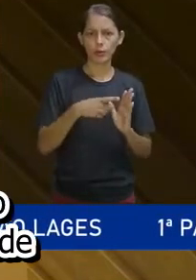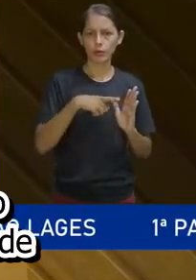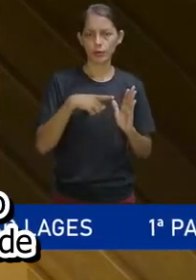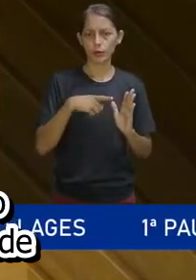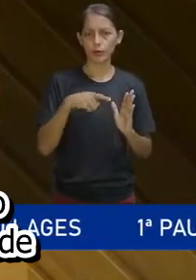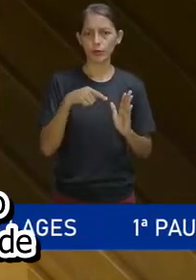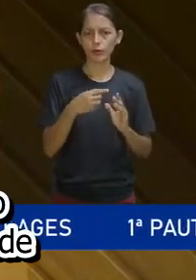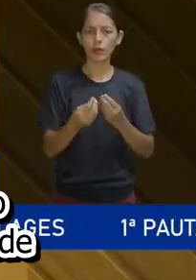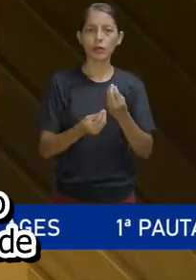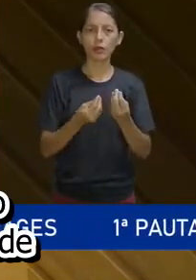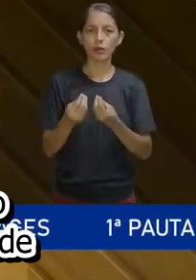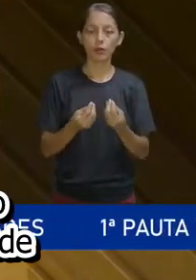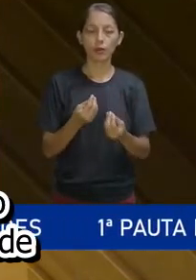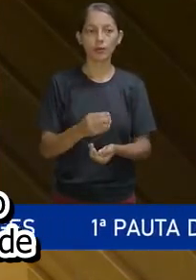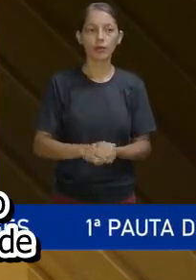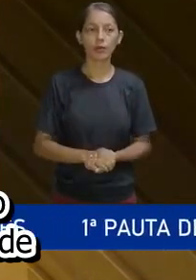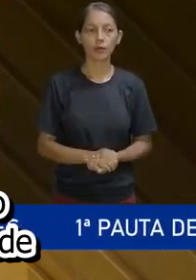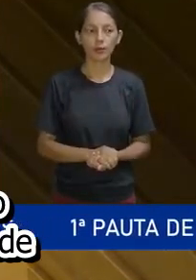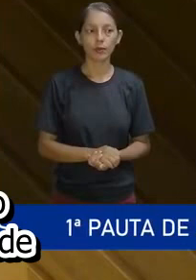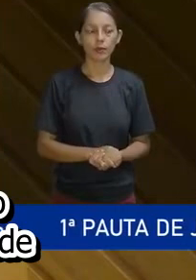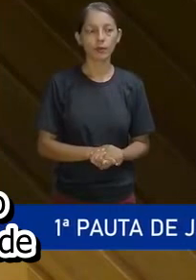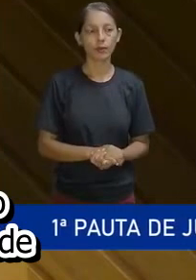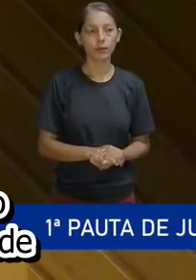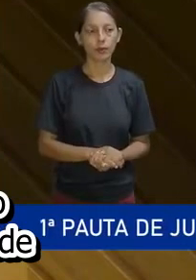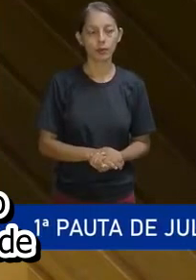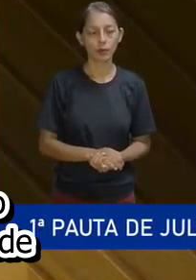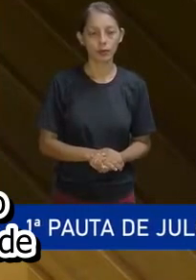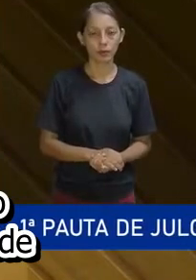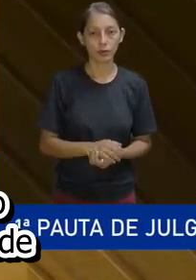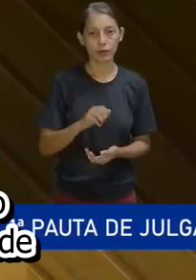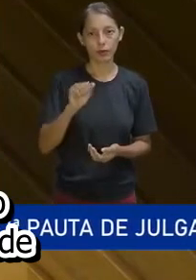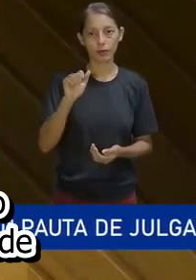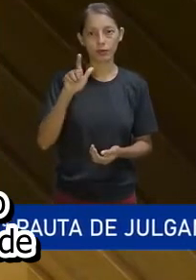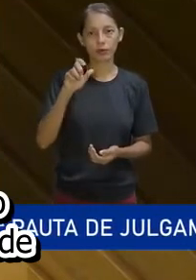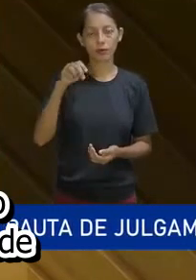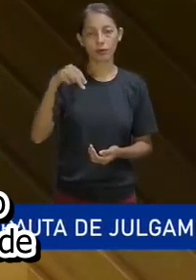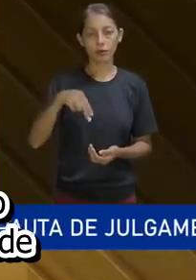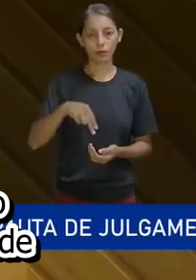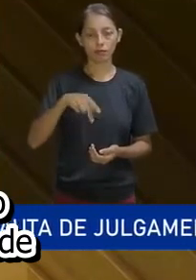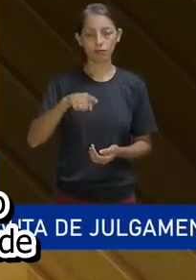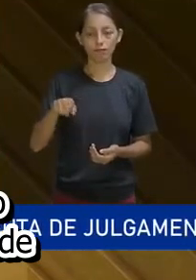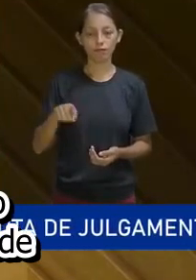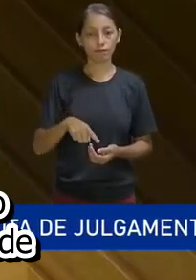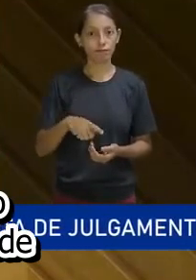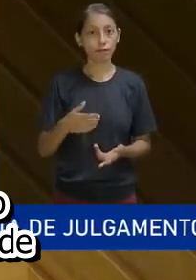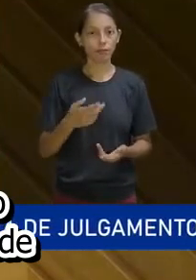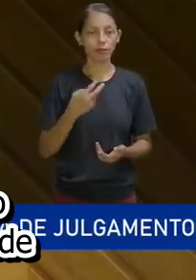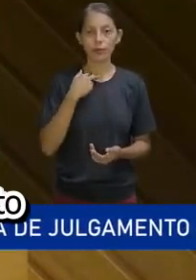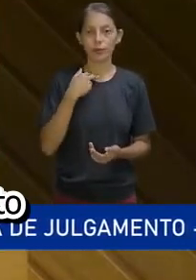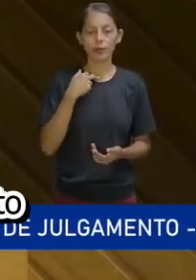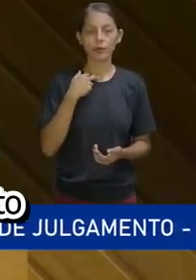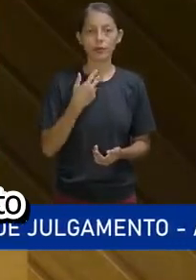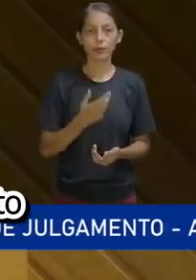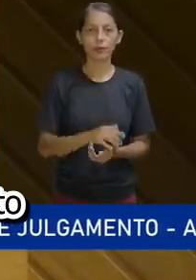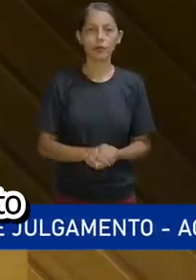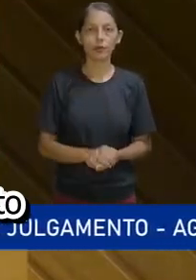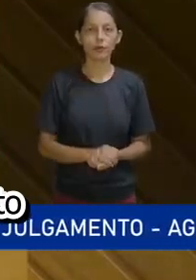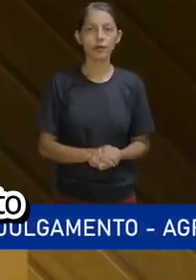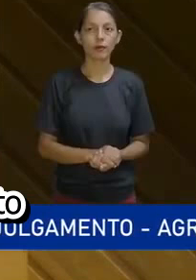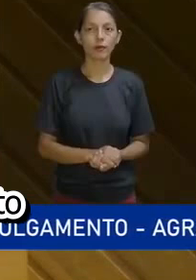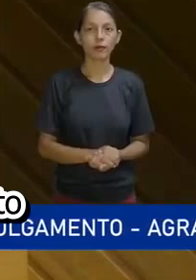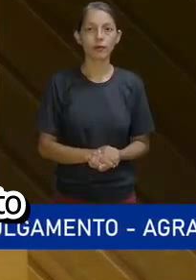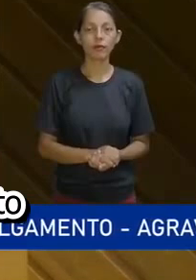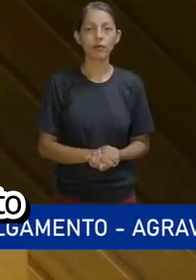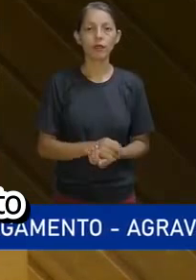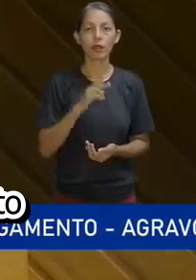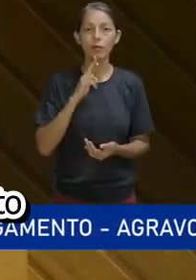realidade trata-se de pedido realizado pelo vereador Alan Patrick, o qual não se confunde com a necessidade de